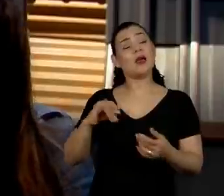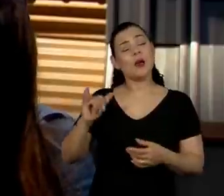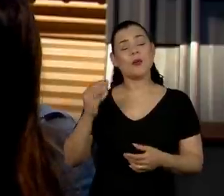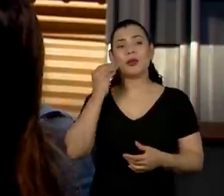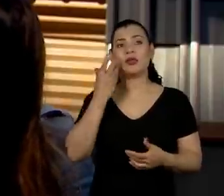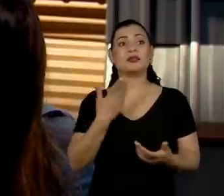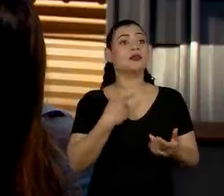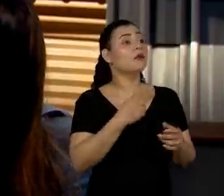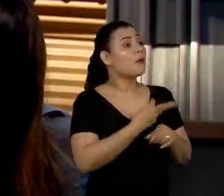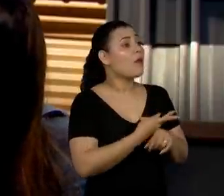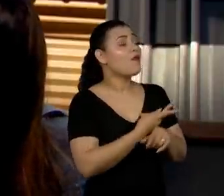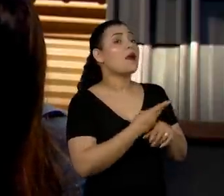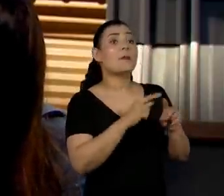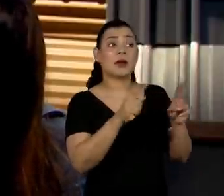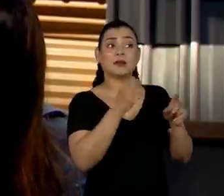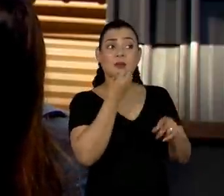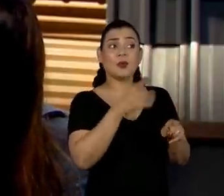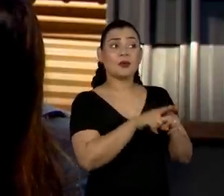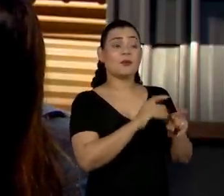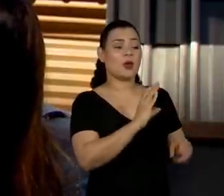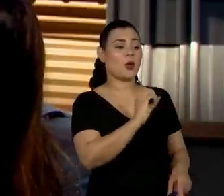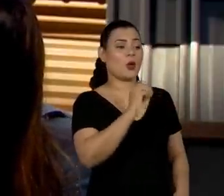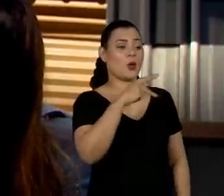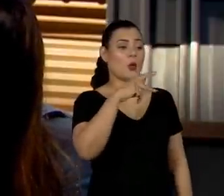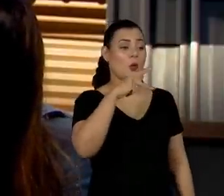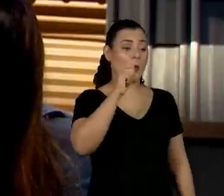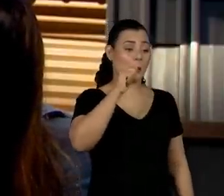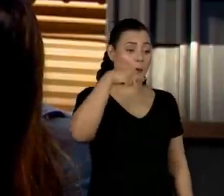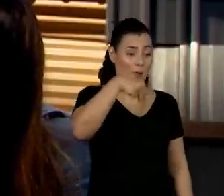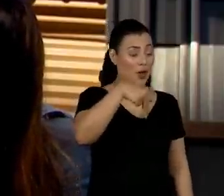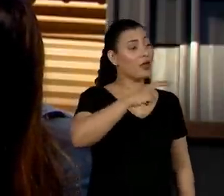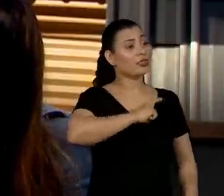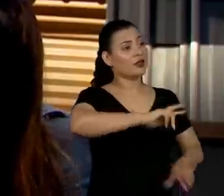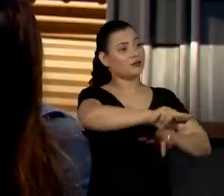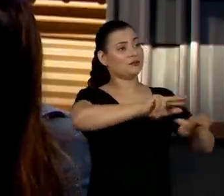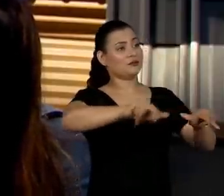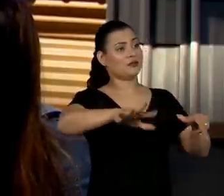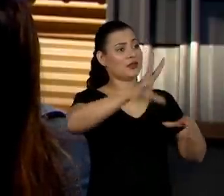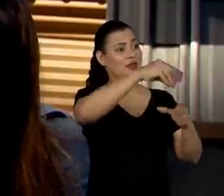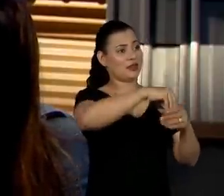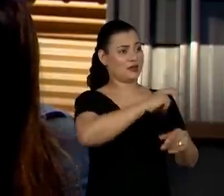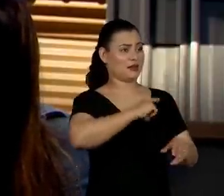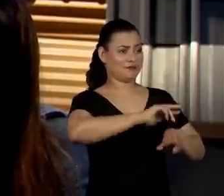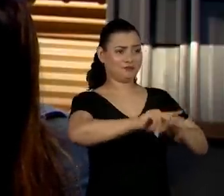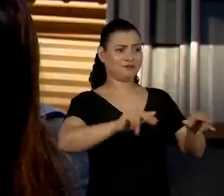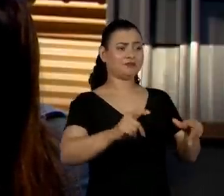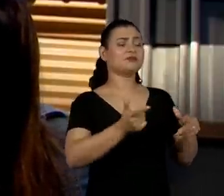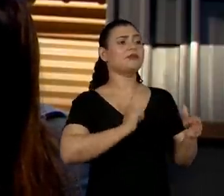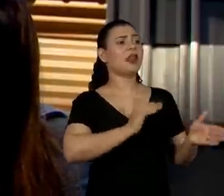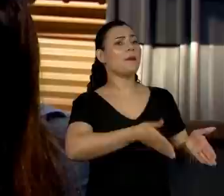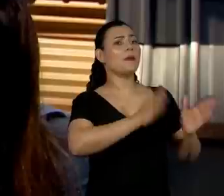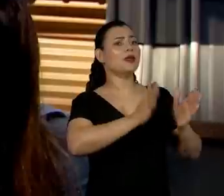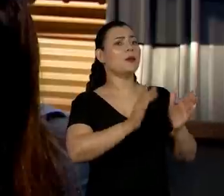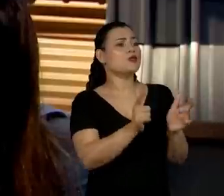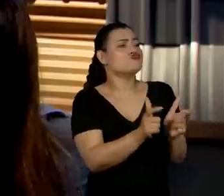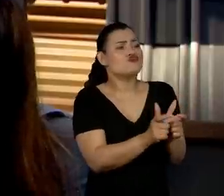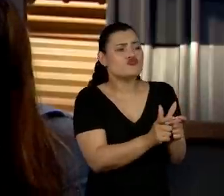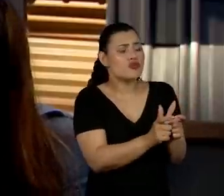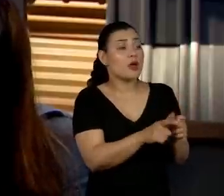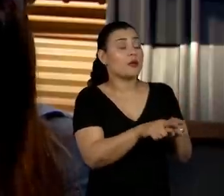se procurava e é bom dizer que ocupam também é um lugar de diversidade né de apartamentos